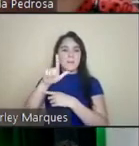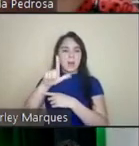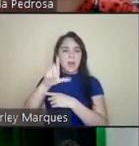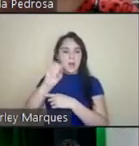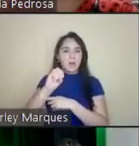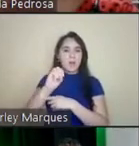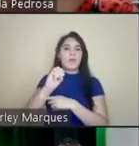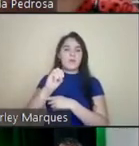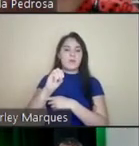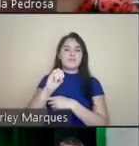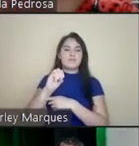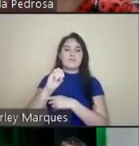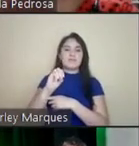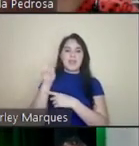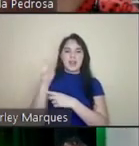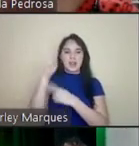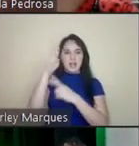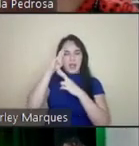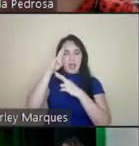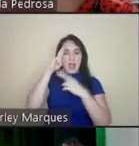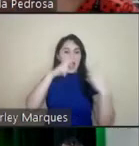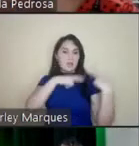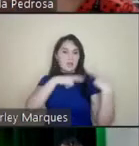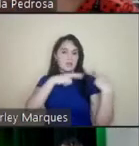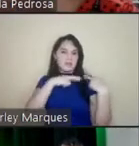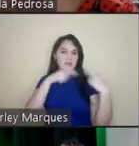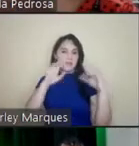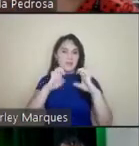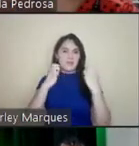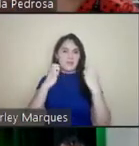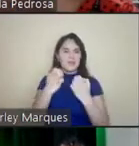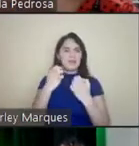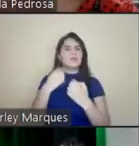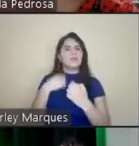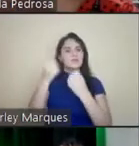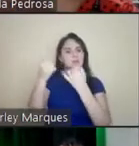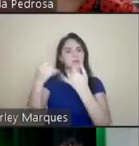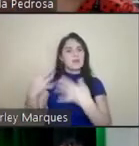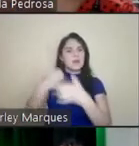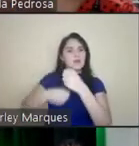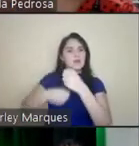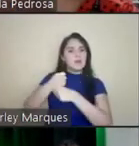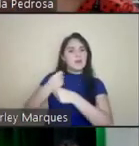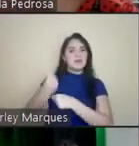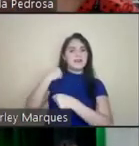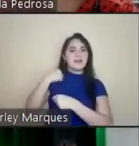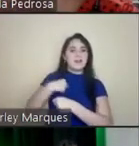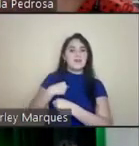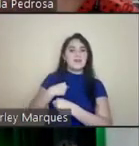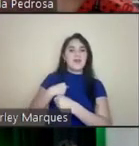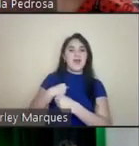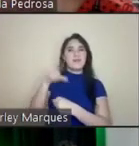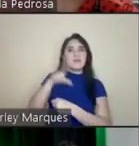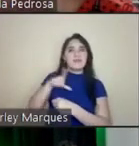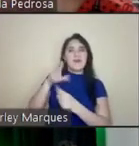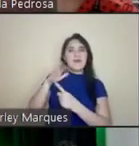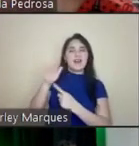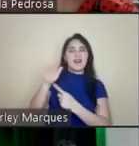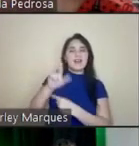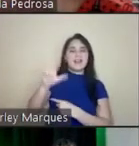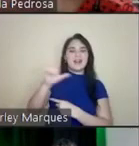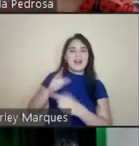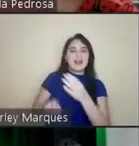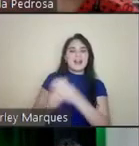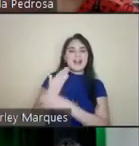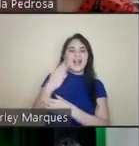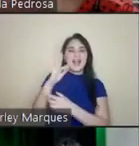atrás, quando eu estava correndo o Brasil para fazer outras festas literárias, eu criei uma Flicam. Só que essa Flicam seria